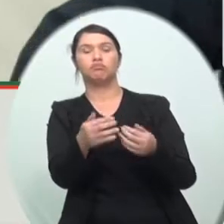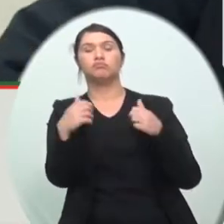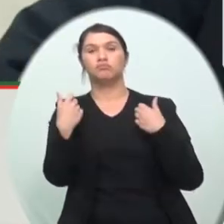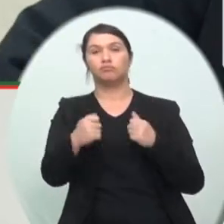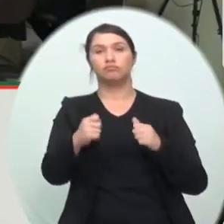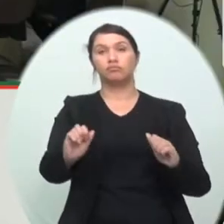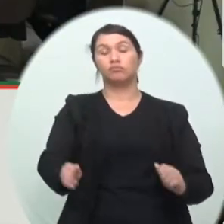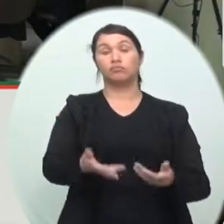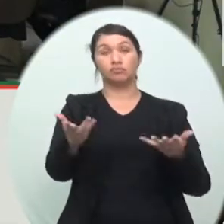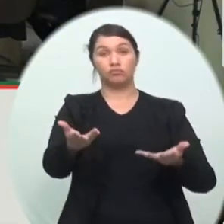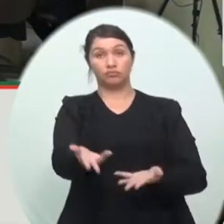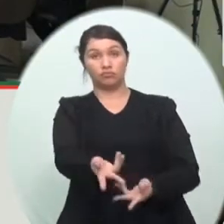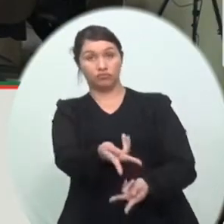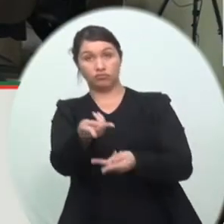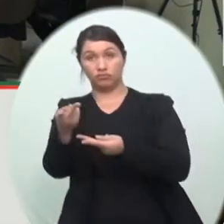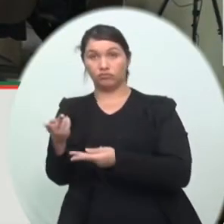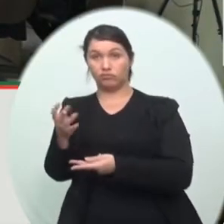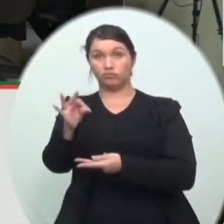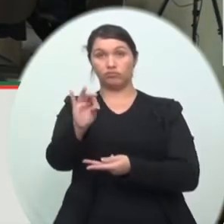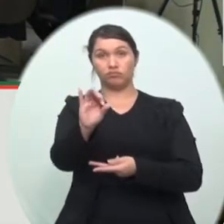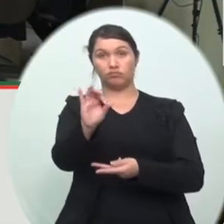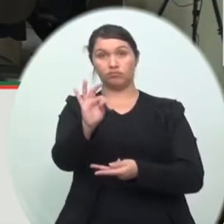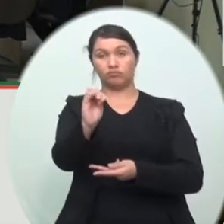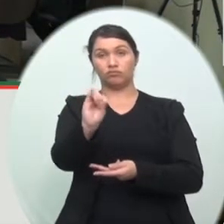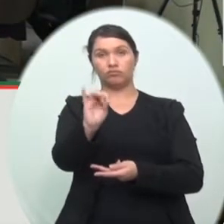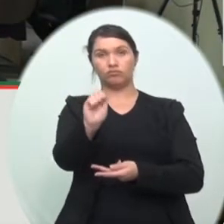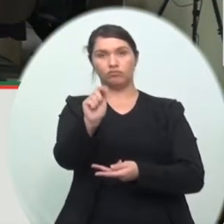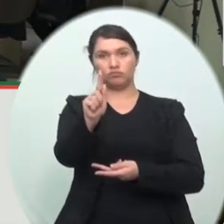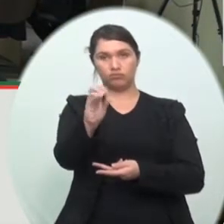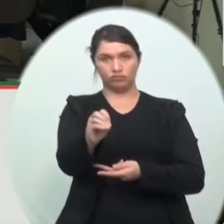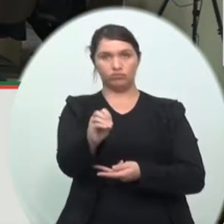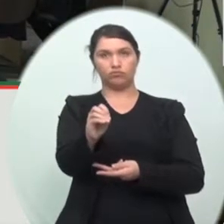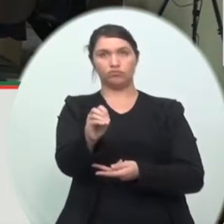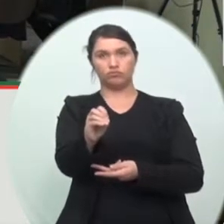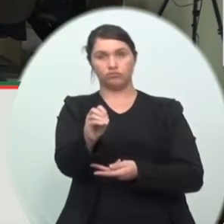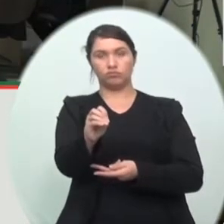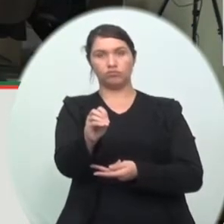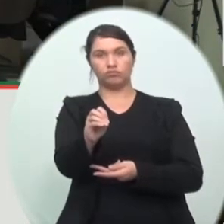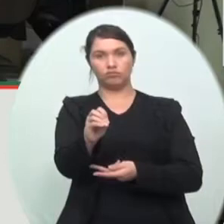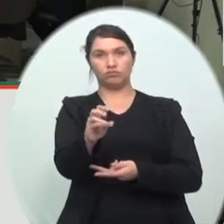Silva Fernandes e Douglas Pierre, da Associação de